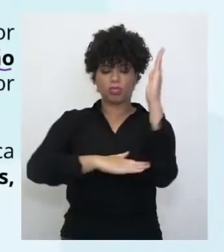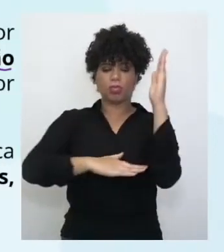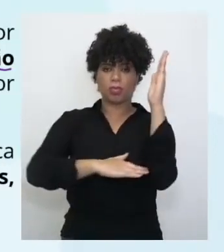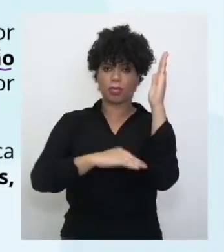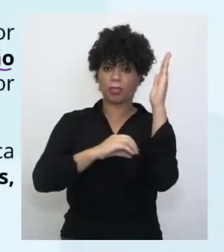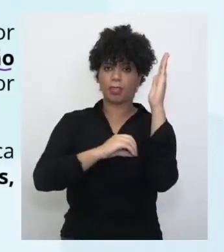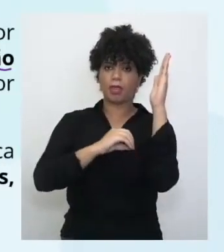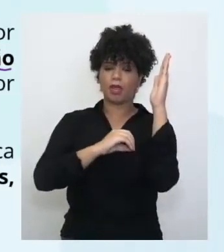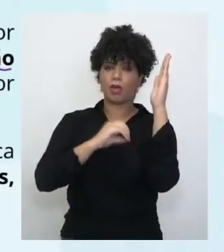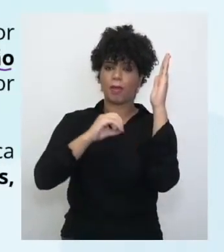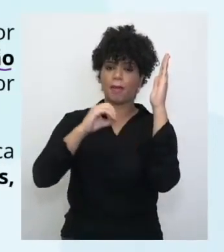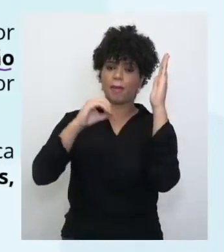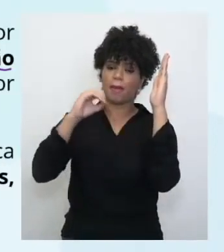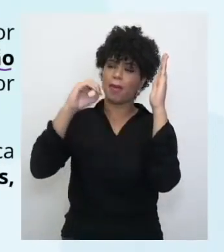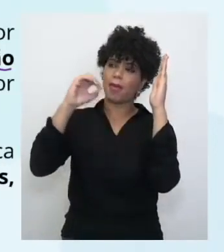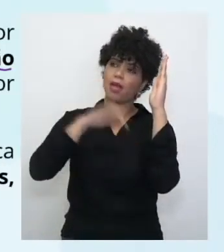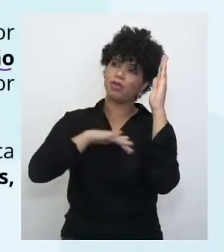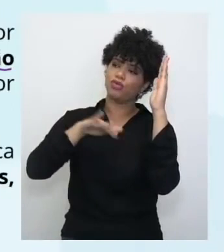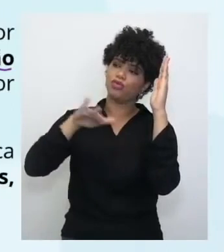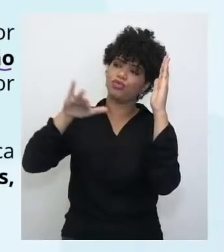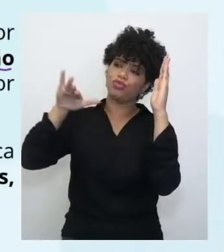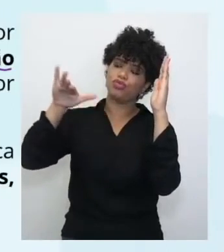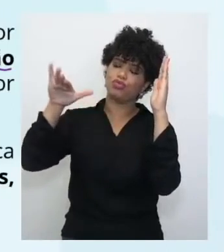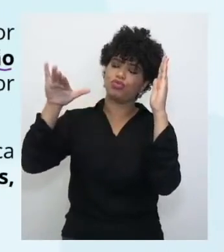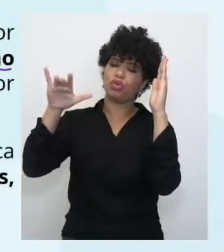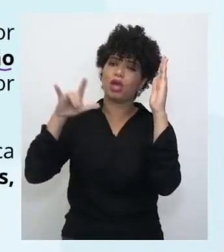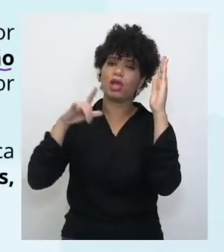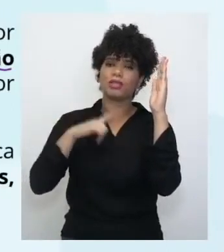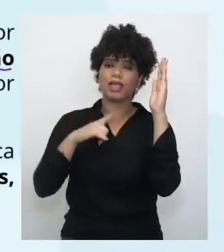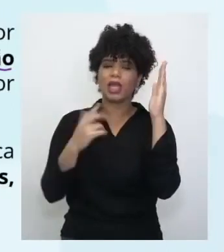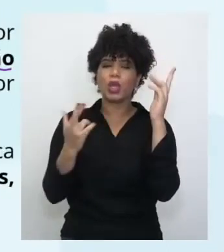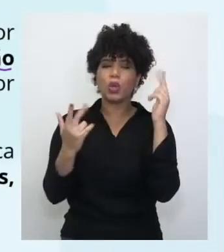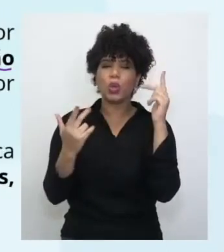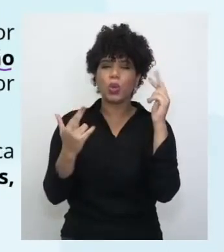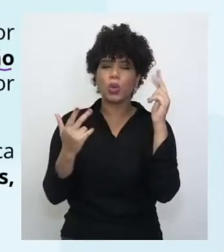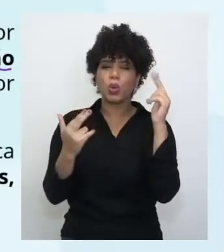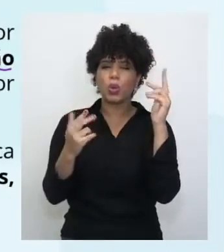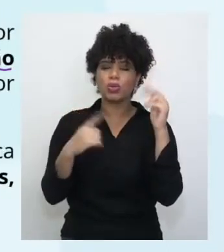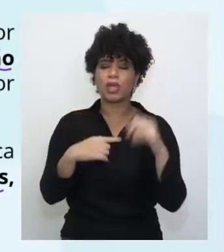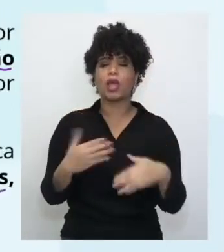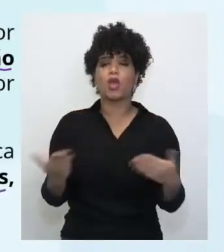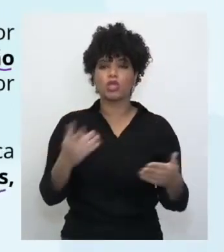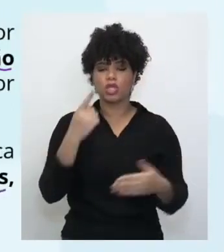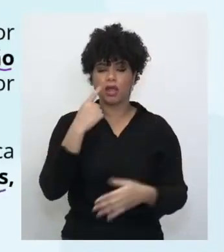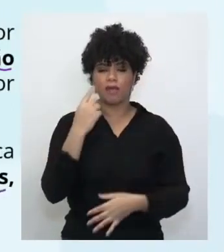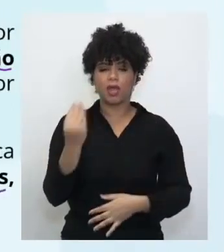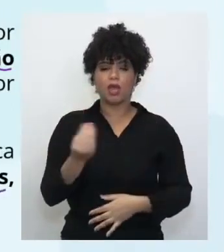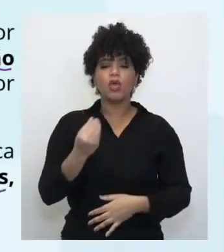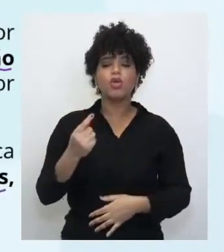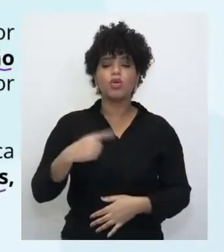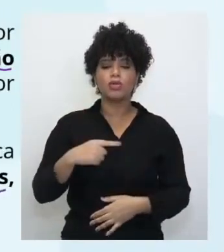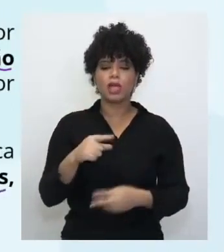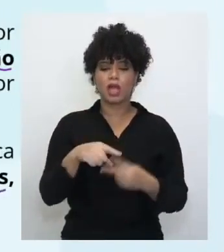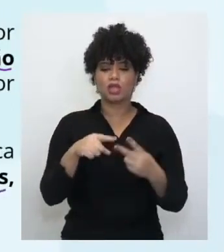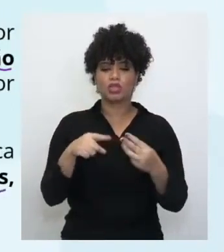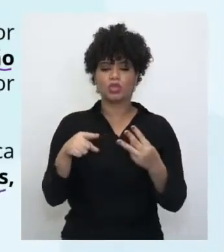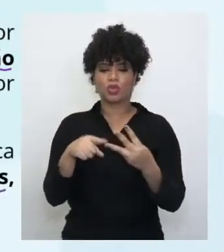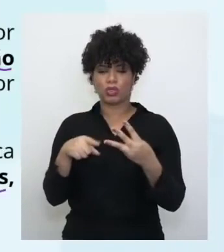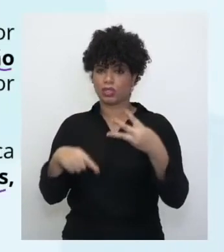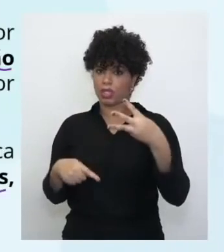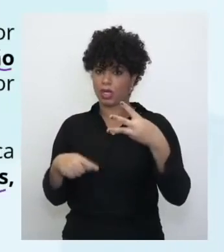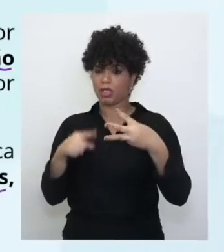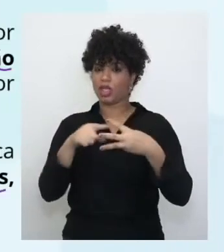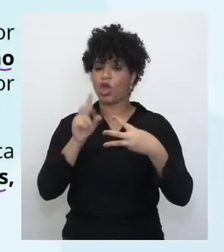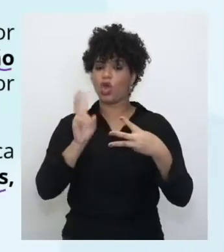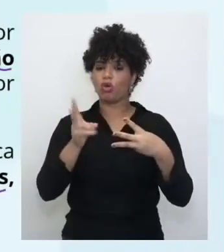Que tipos de funções? Constantes, lineares e afins. Então, hoje eu vou trabalhar com as constantes, com as lineares e